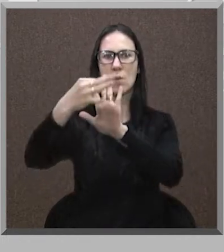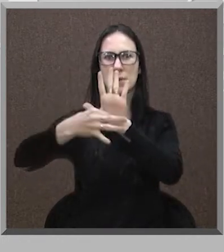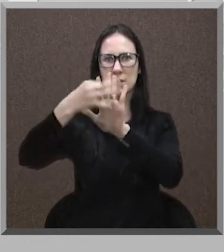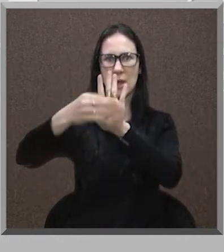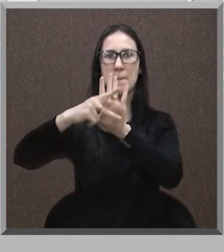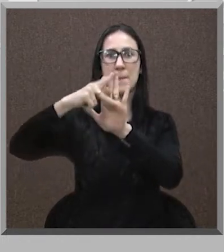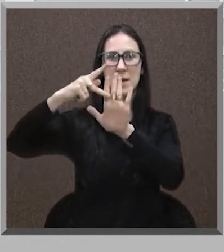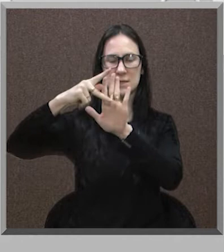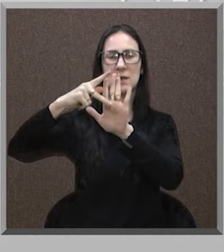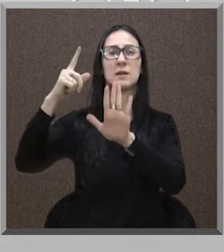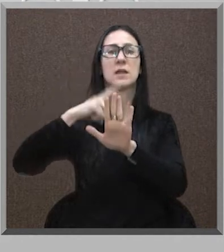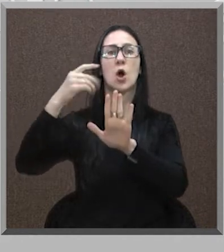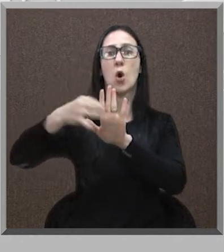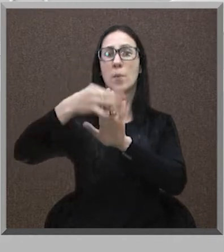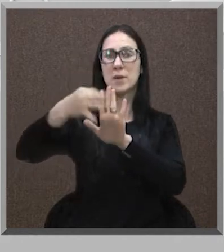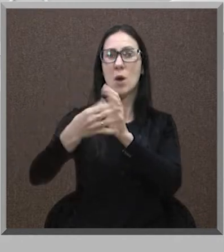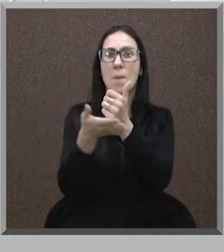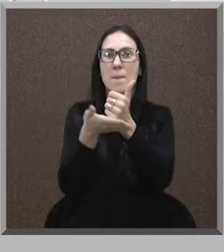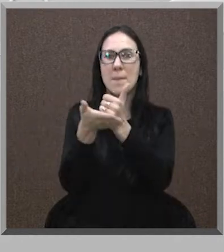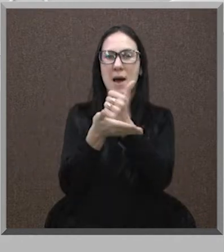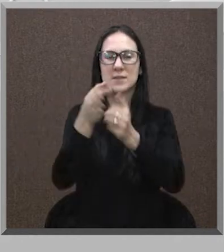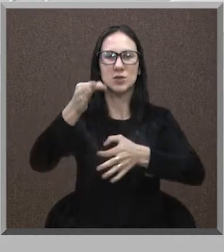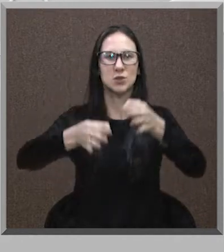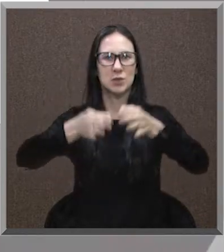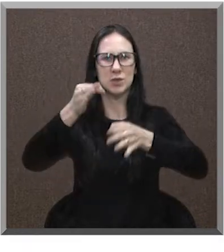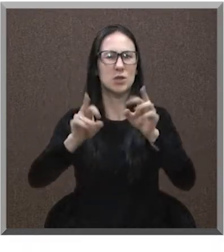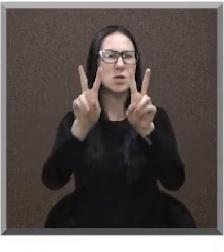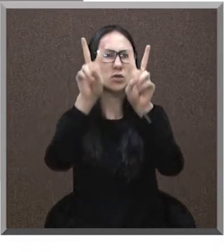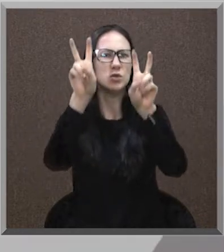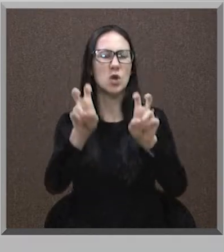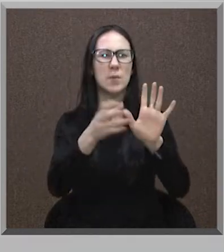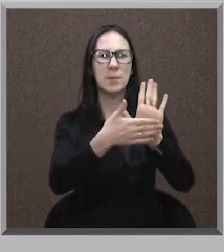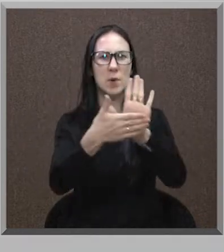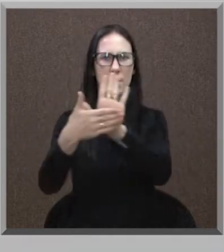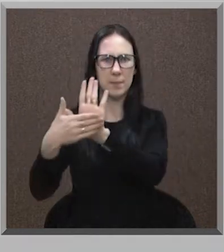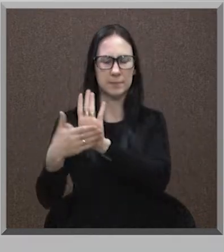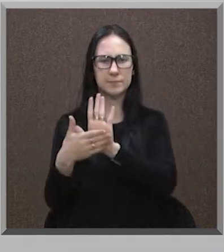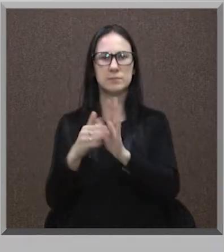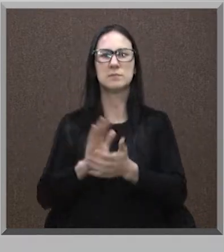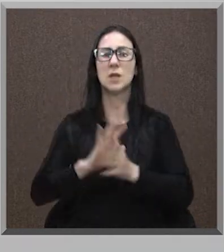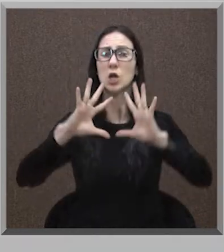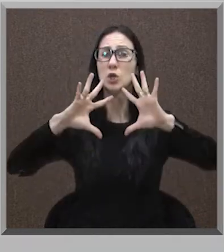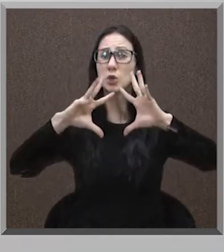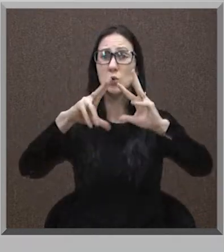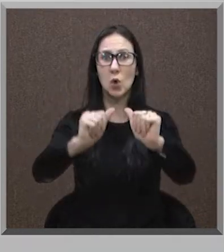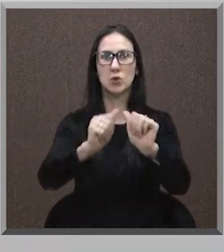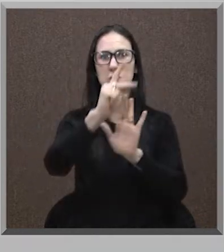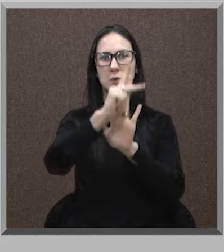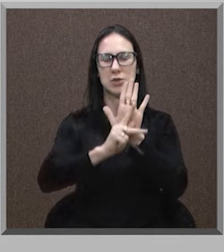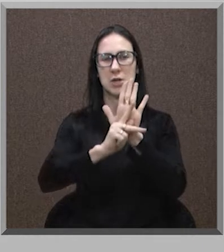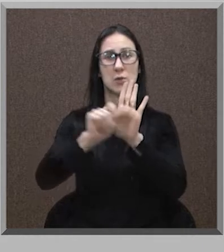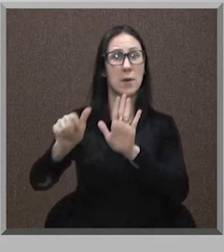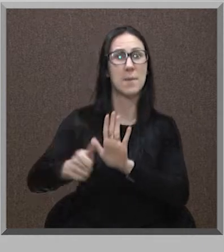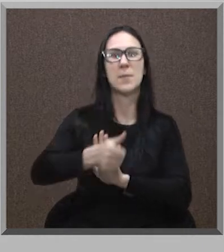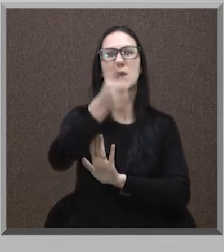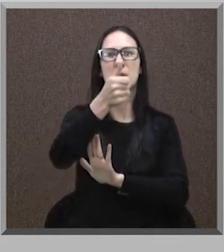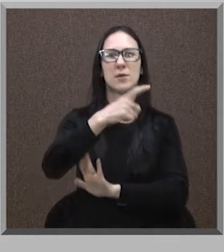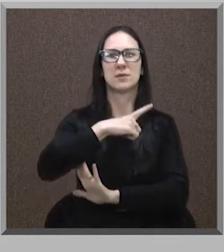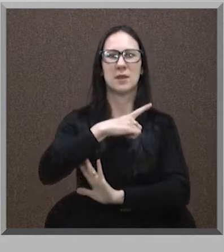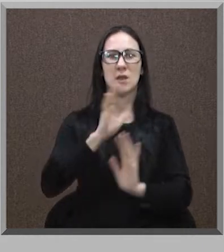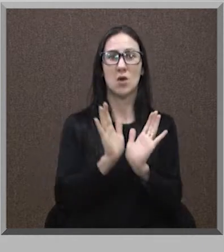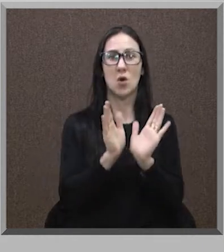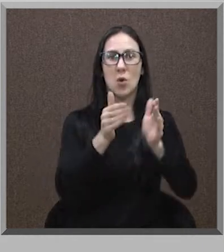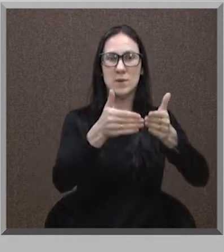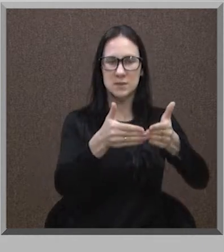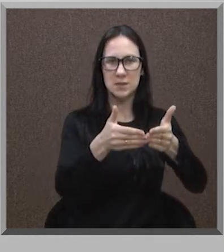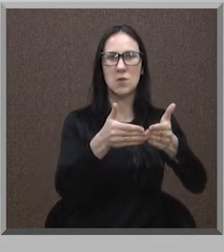opiniões com embasamento jurídico sobre as proposições. Todos os projetos passam, em primeiro lugar, pela Comissão de